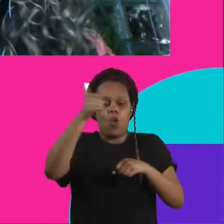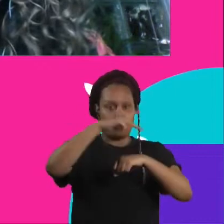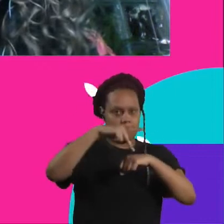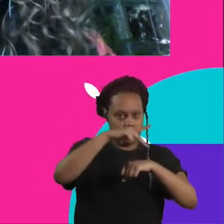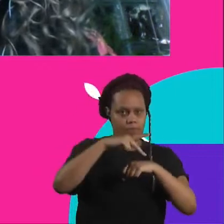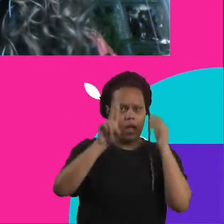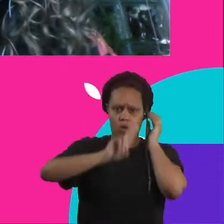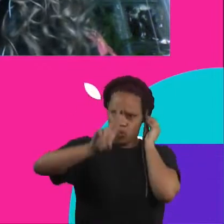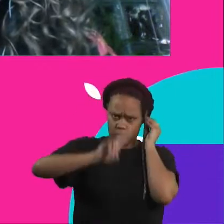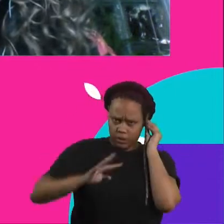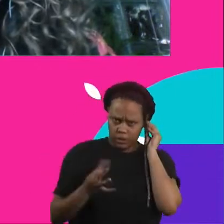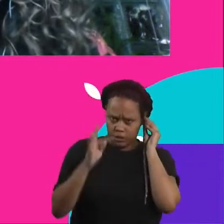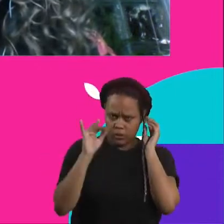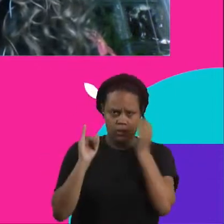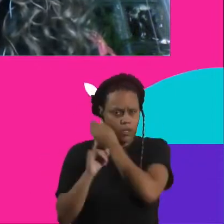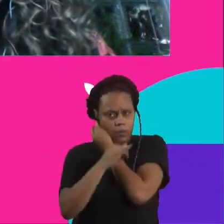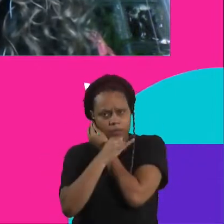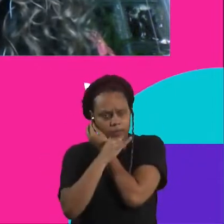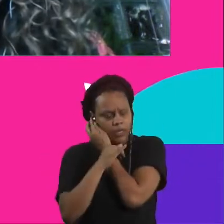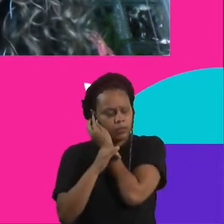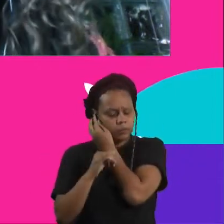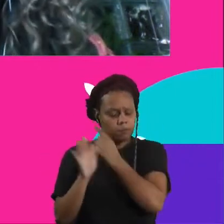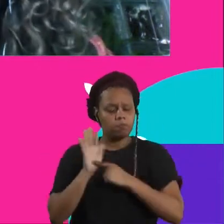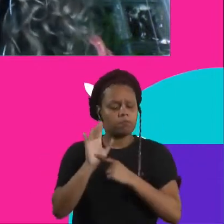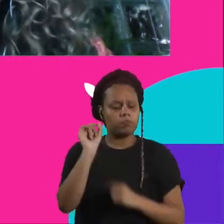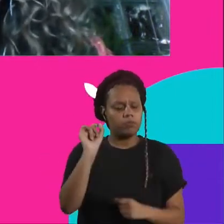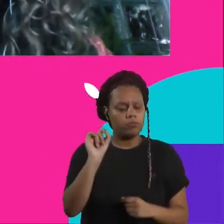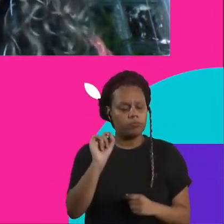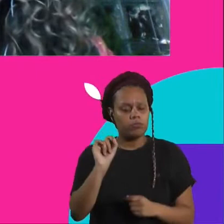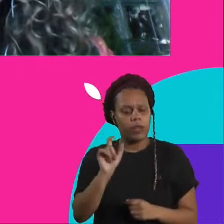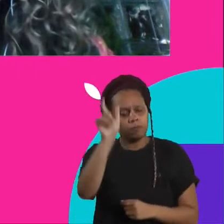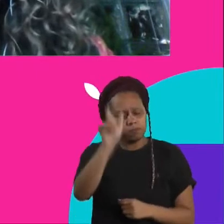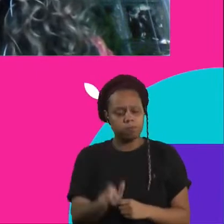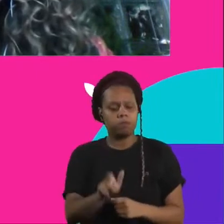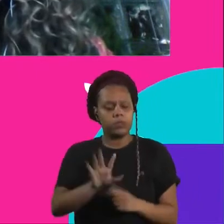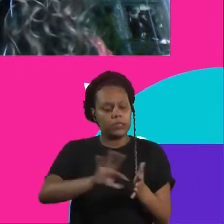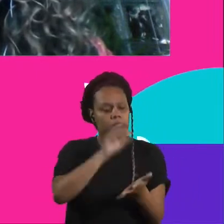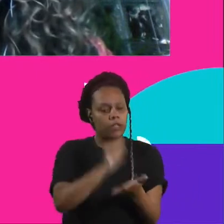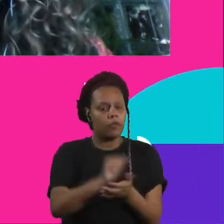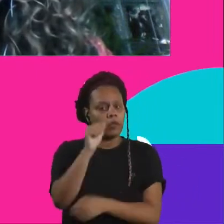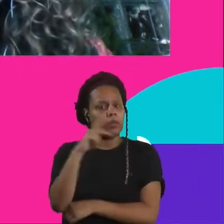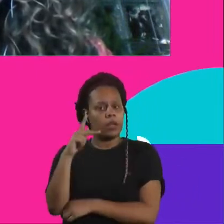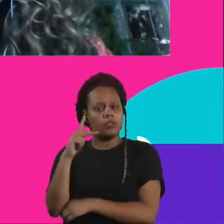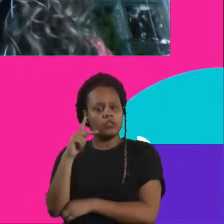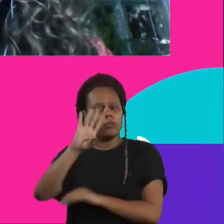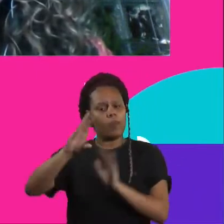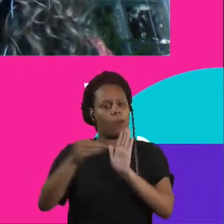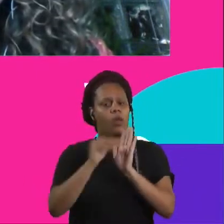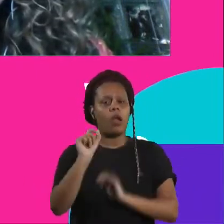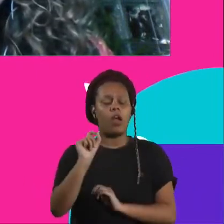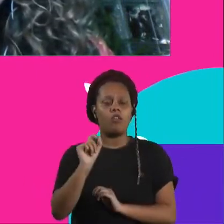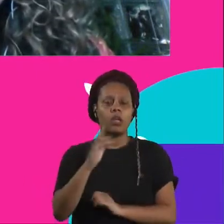pessoas pudessem se inscrever, por exemplo, num aplicativo, e elas mesmas colocar os seus dados sobre a saúde delas, sobre as pessoas da